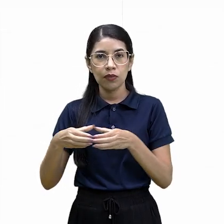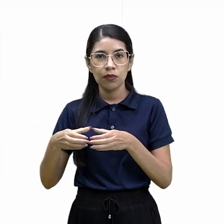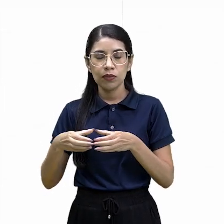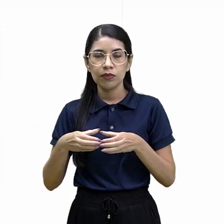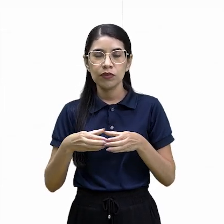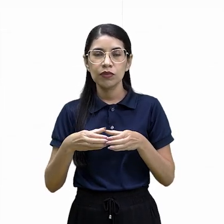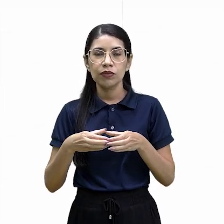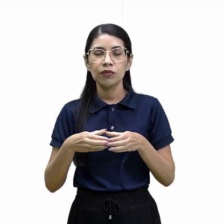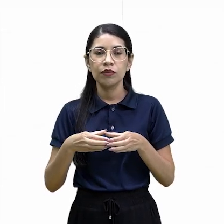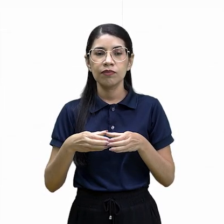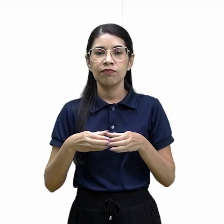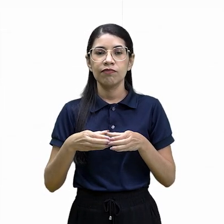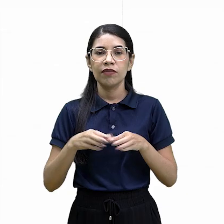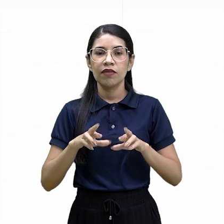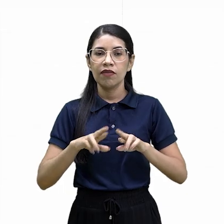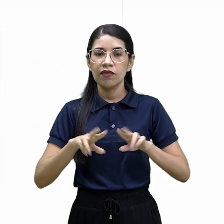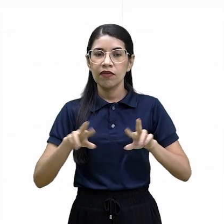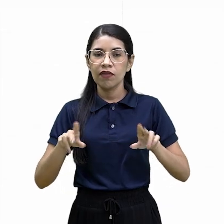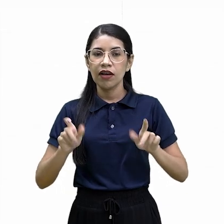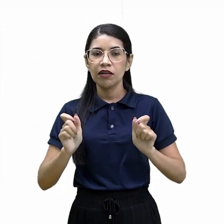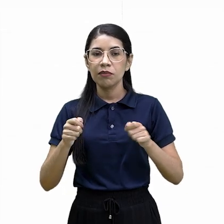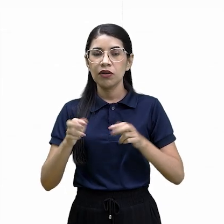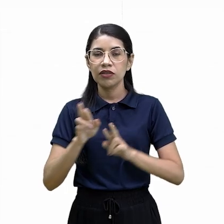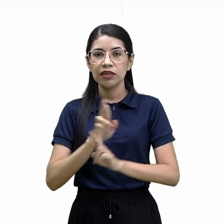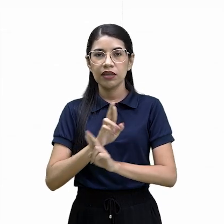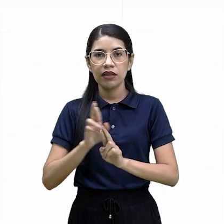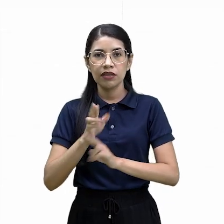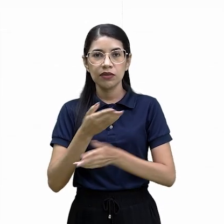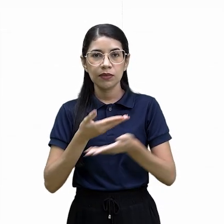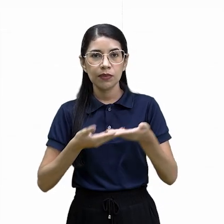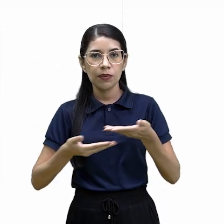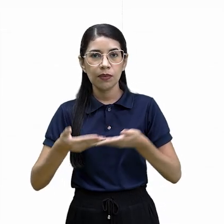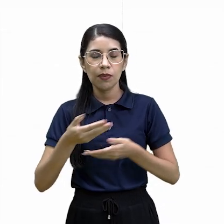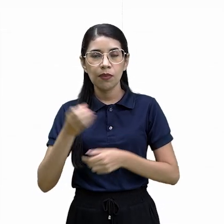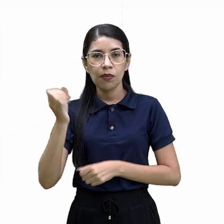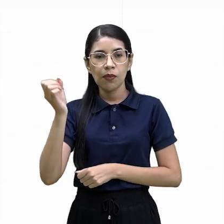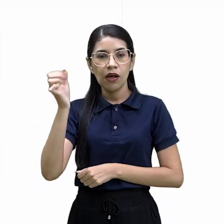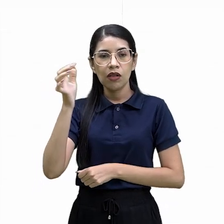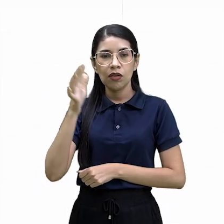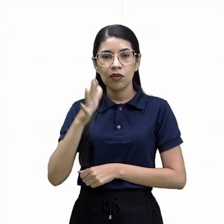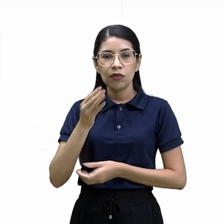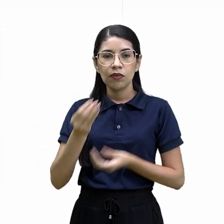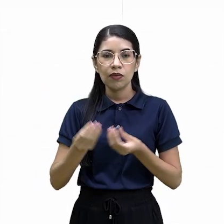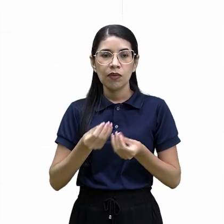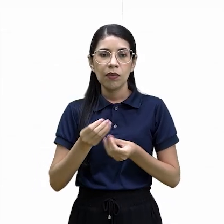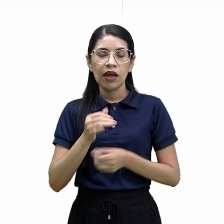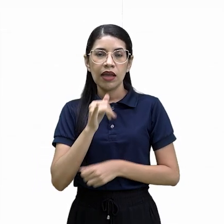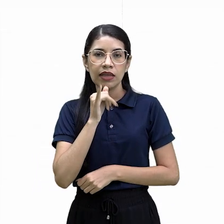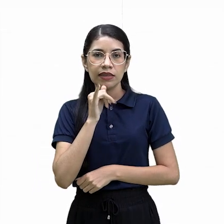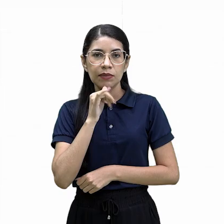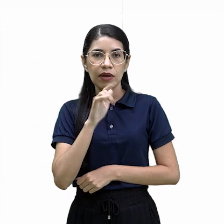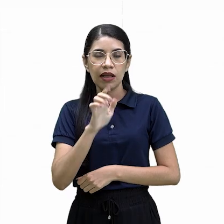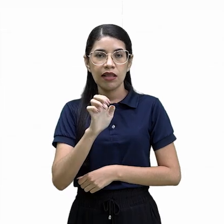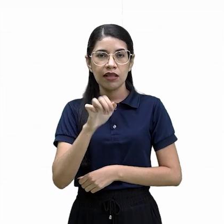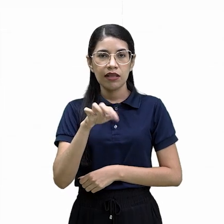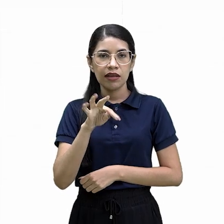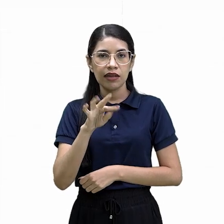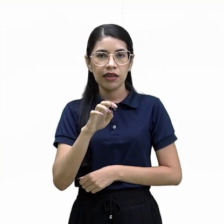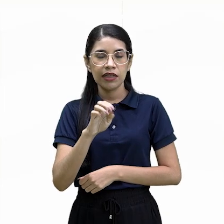conjunto delas que interage diretamente com a luz. As lentes